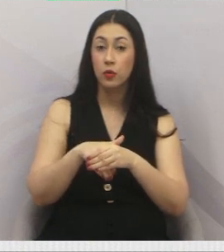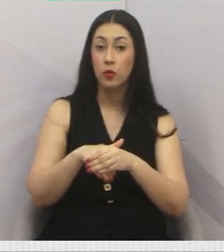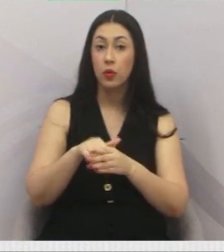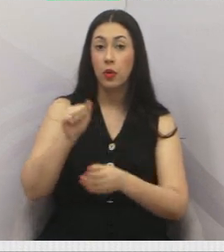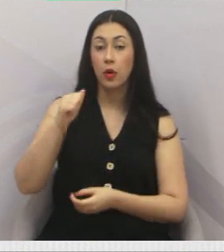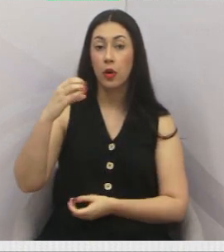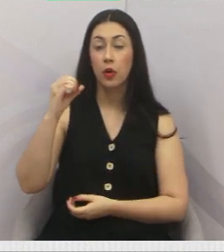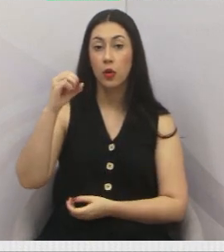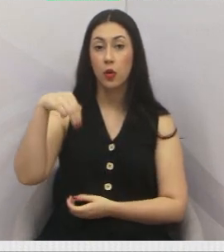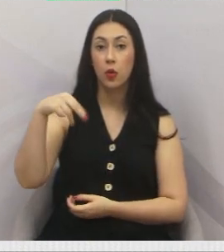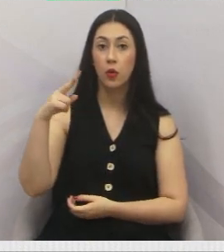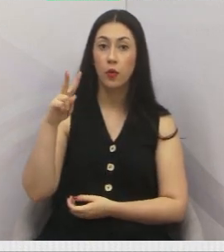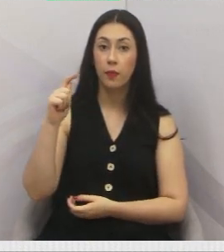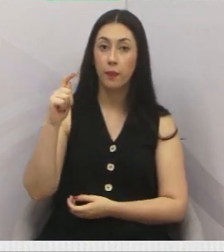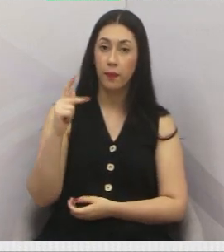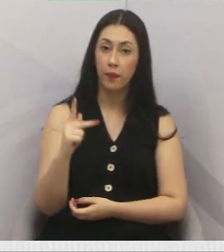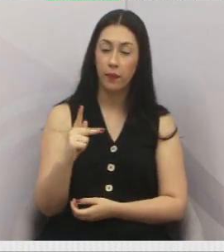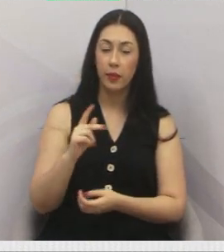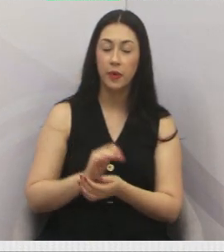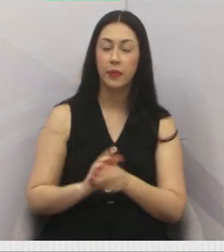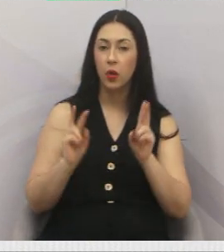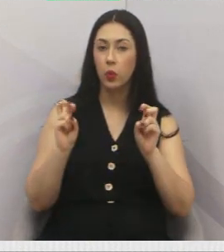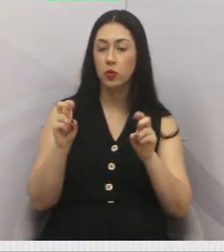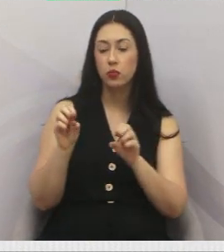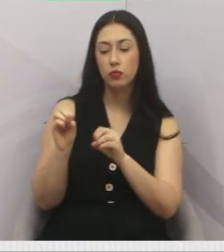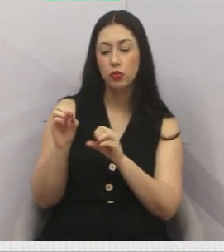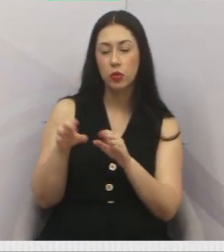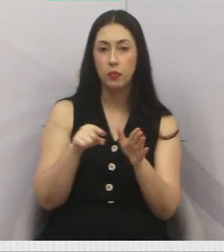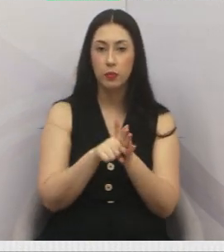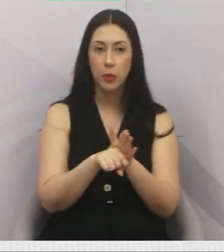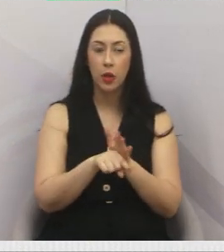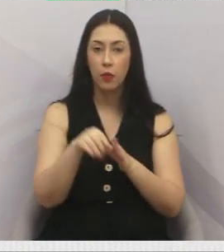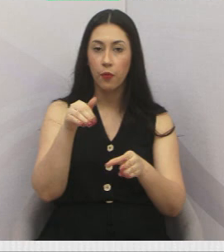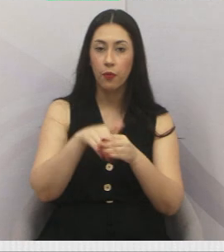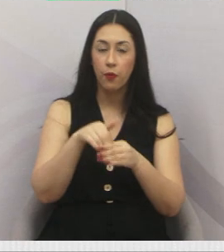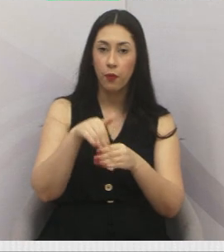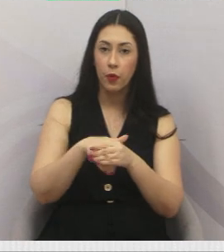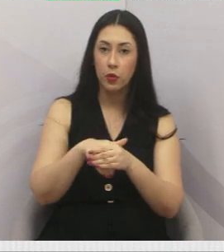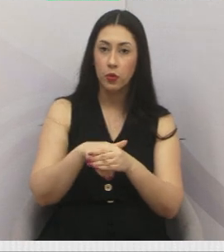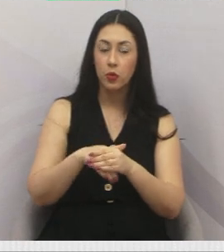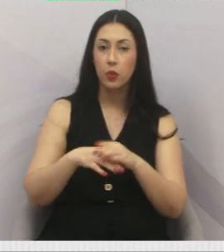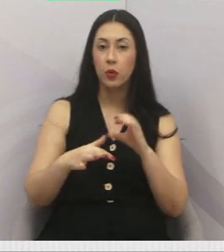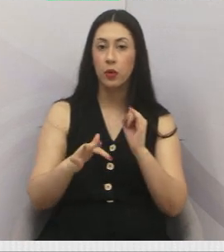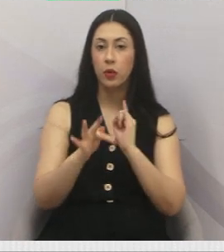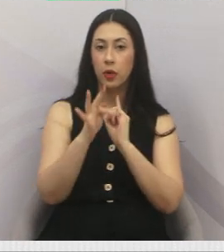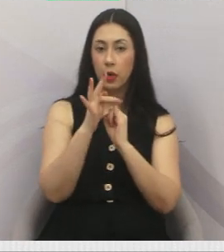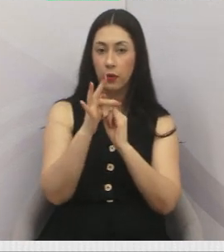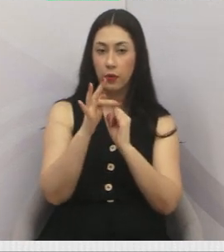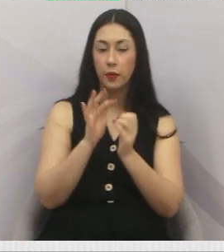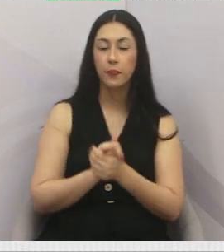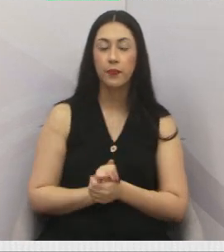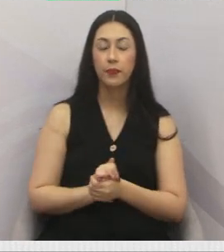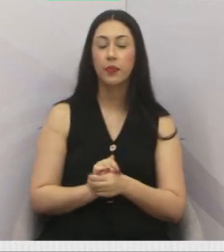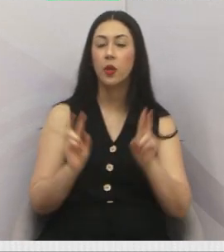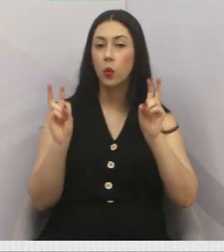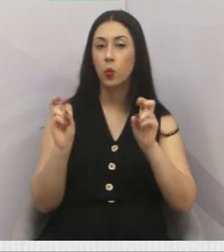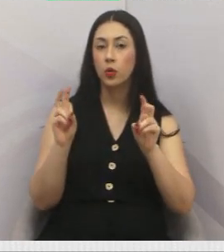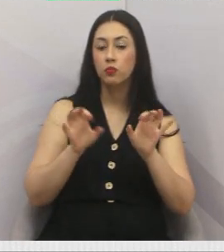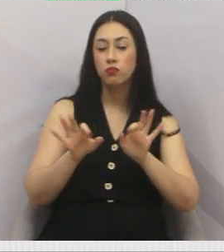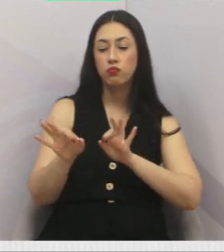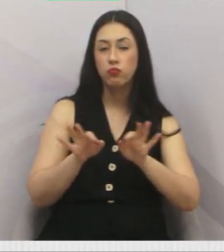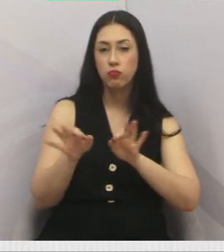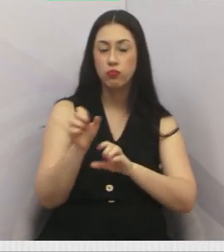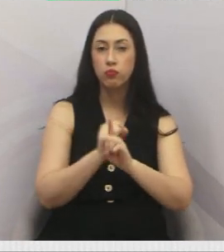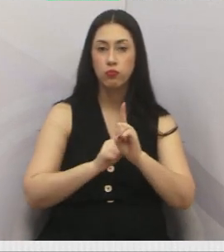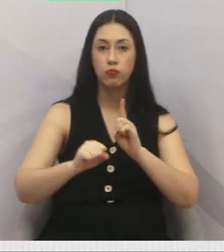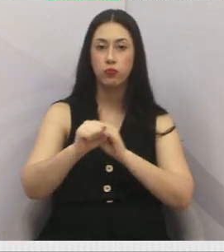Convap. Segmento Entidades Acadêmicas e de Pesquisa, um voto para o Instituto Federal. Segmento Organização da Sociedade